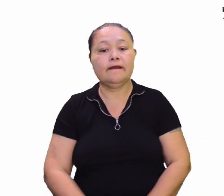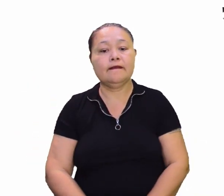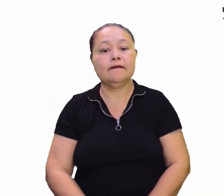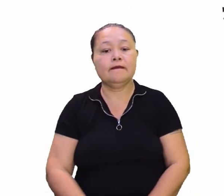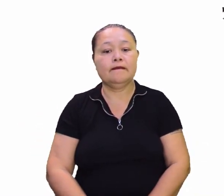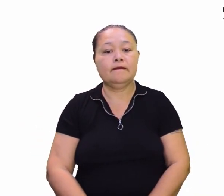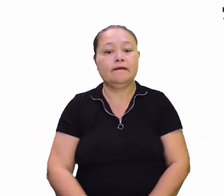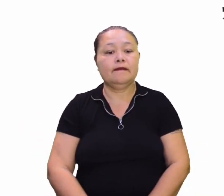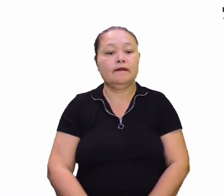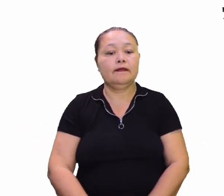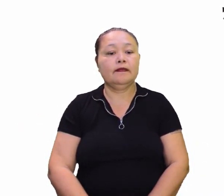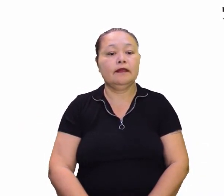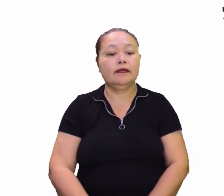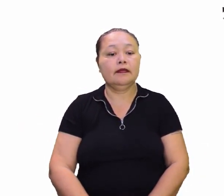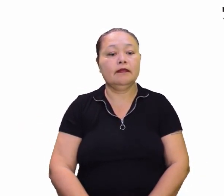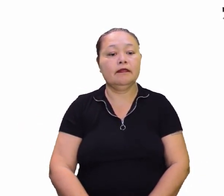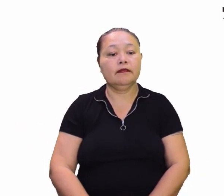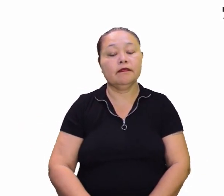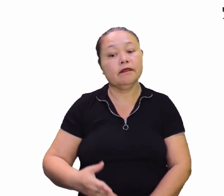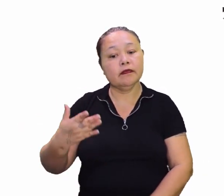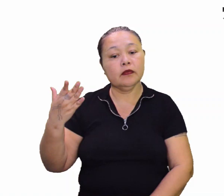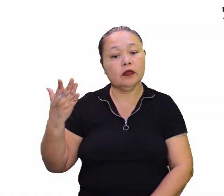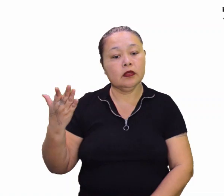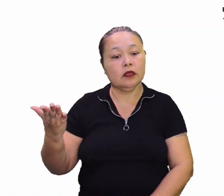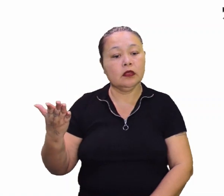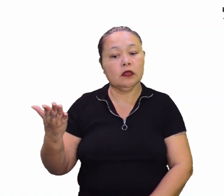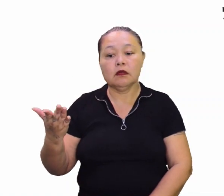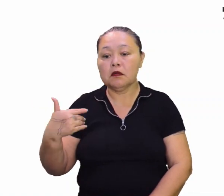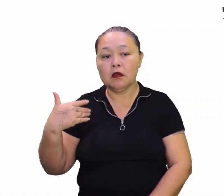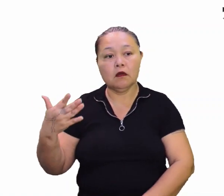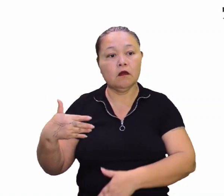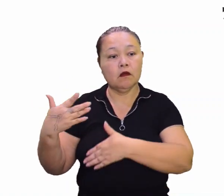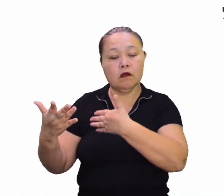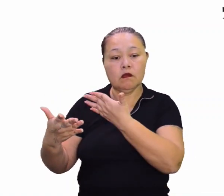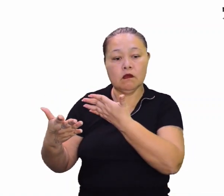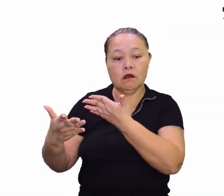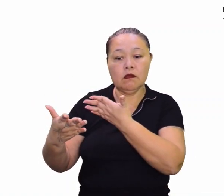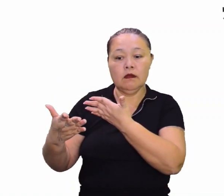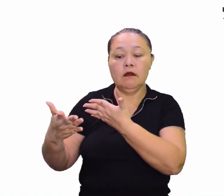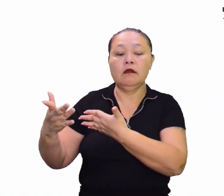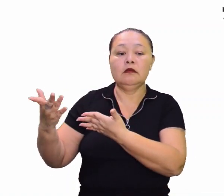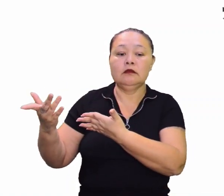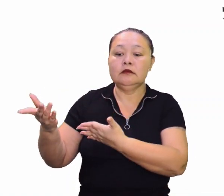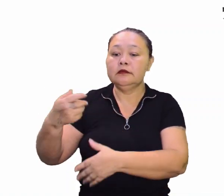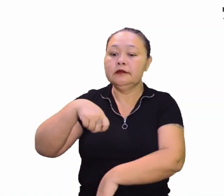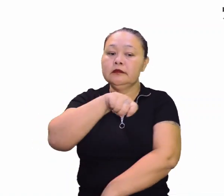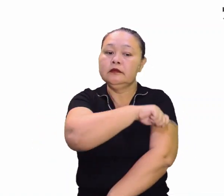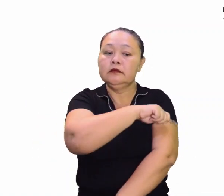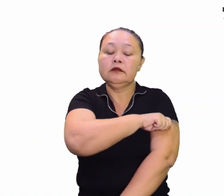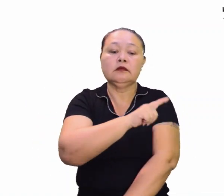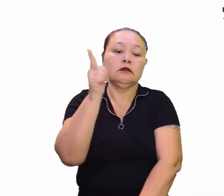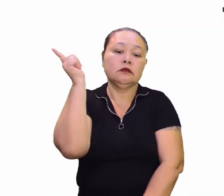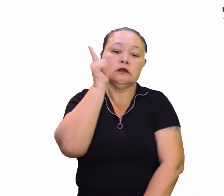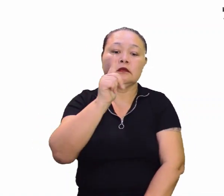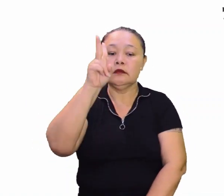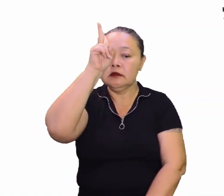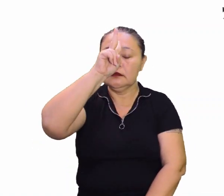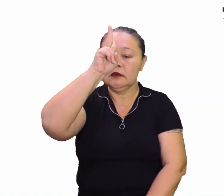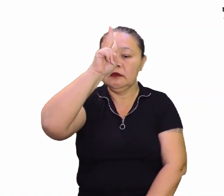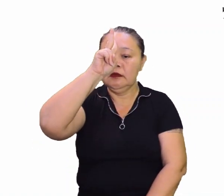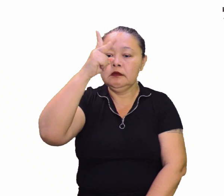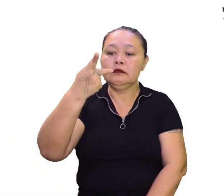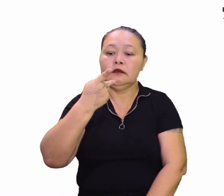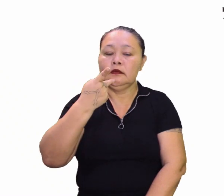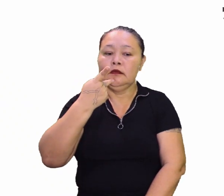Tigres Asiáticos. Rogério, sem muita delonga, nosso aluno conseguiu lembrar que